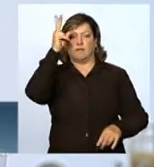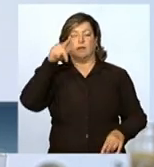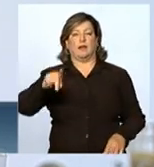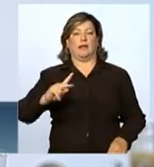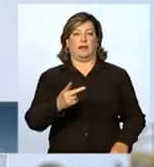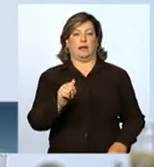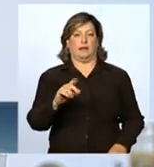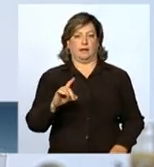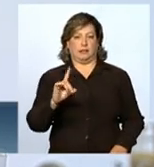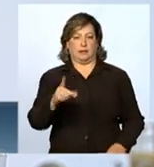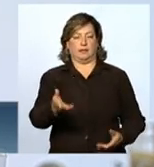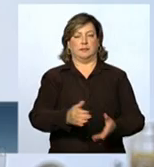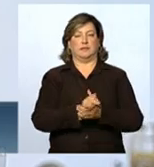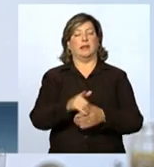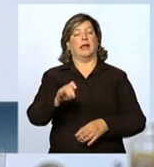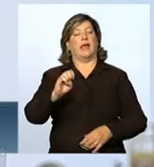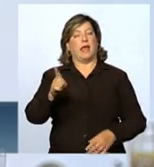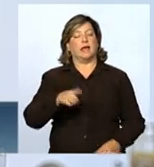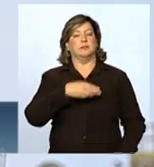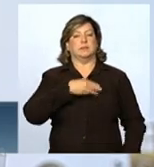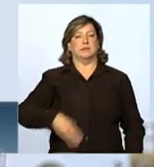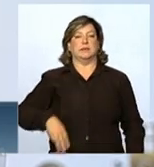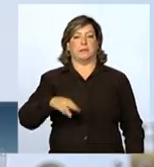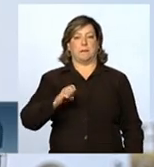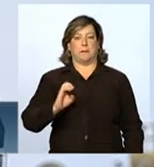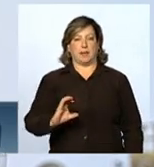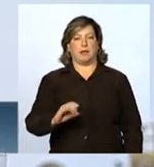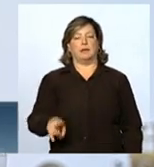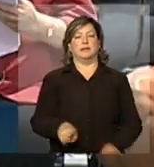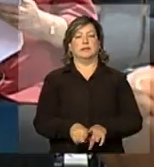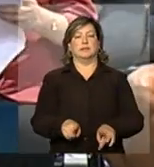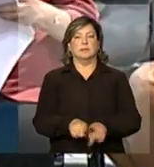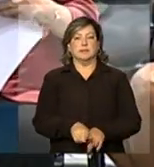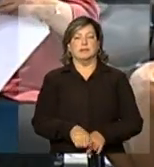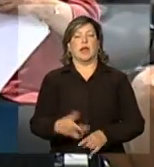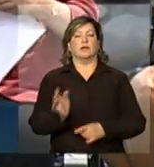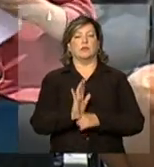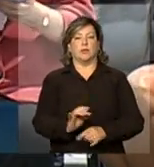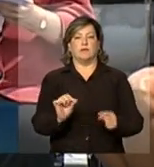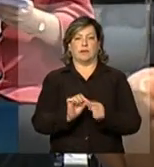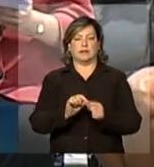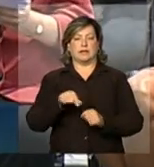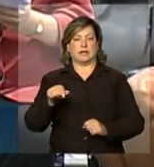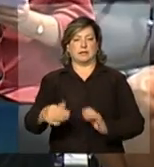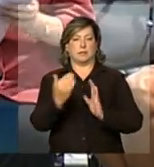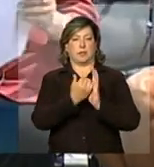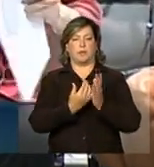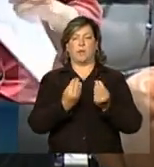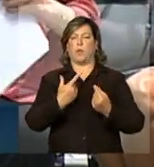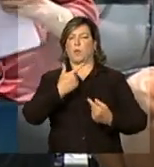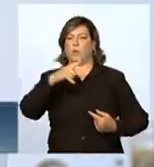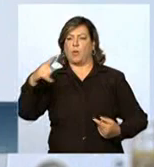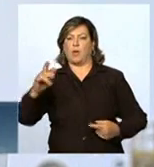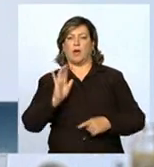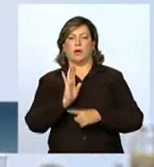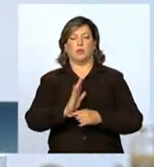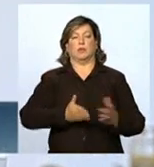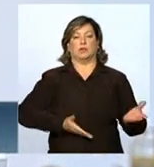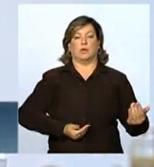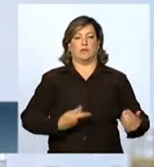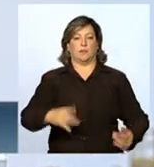Fernando Haddad, foi ministro da Educação, que ajudou a construir esse programa e muitos outros, abrindo oportunidades educacionais para os jovens